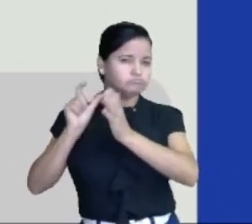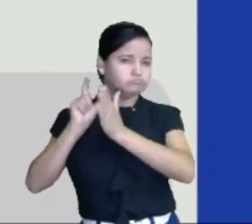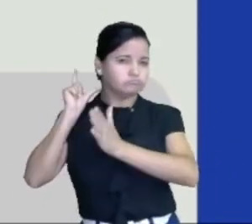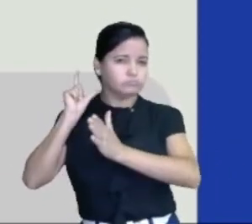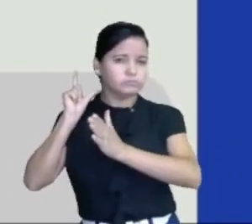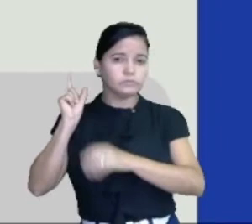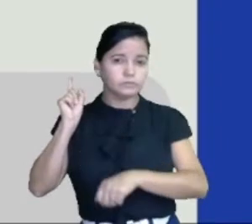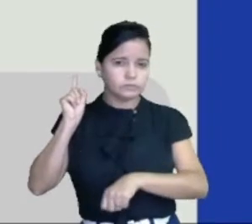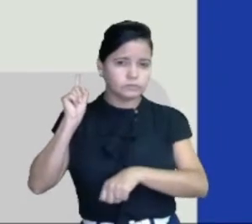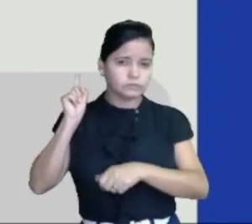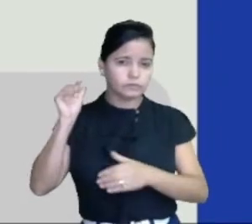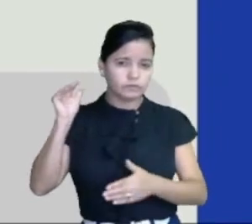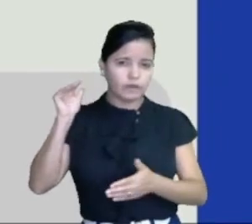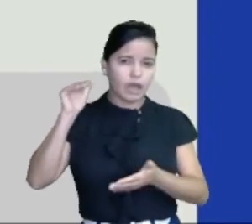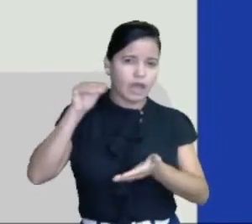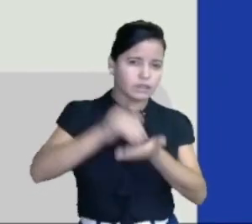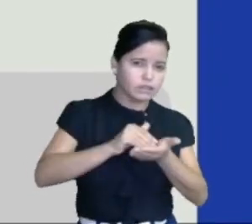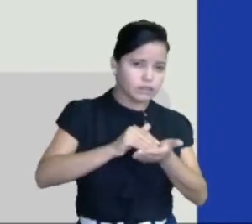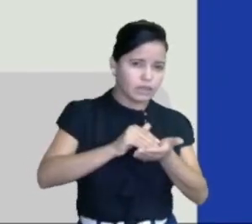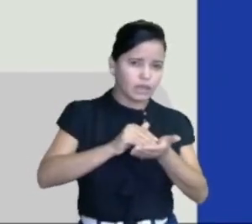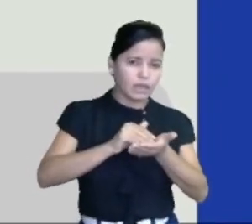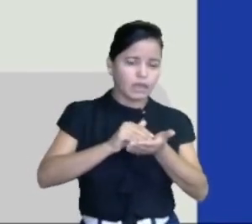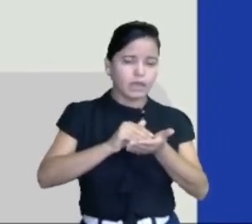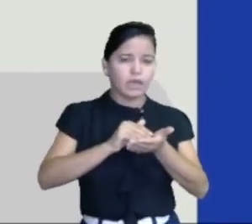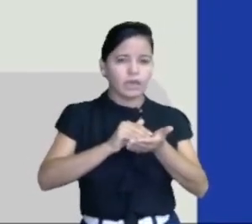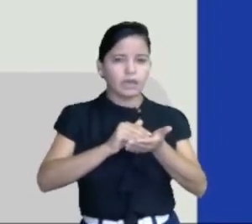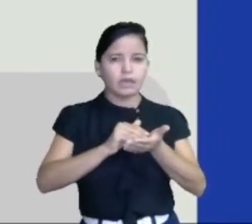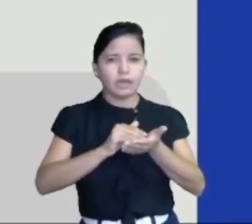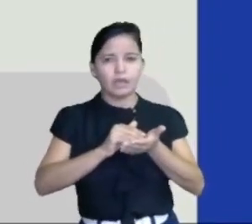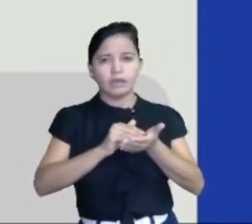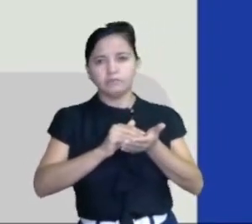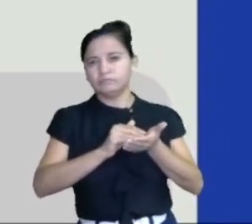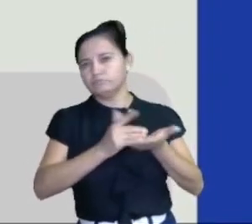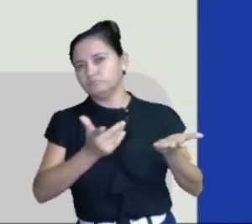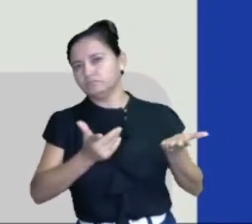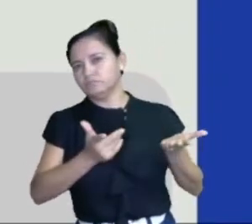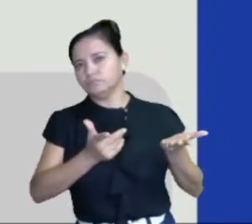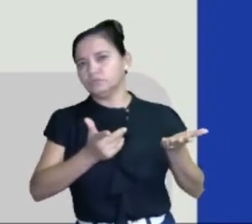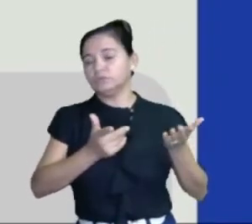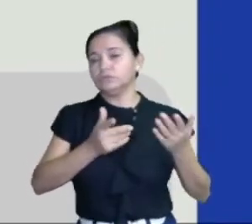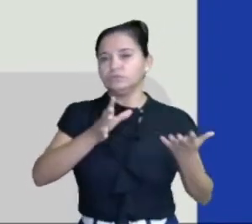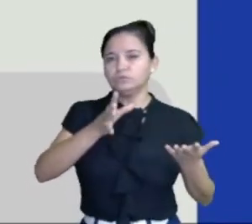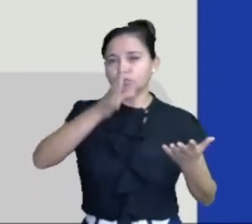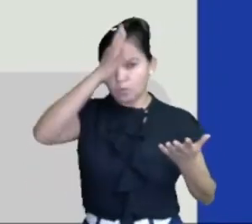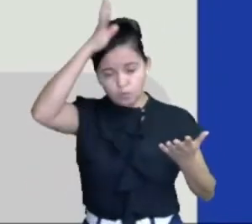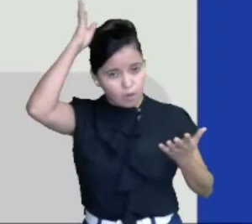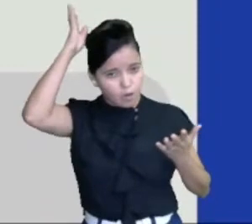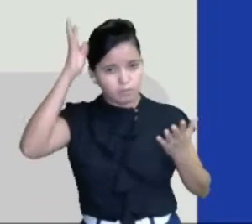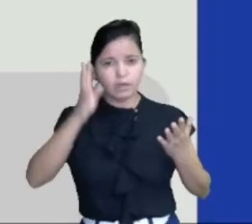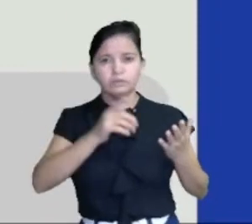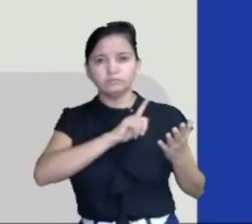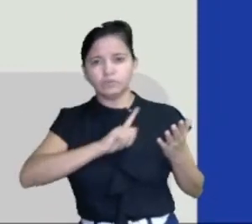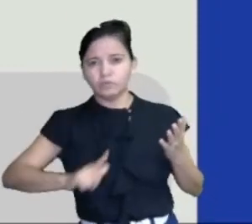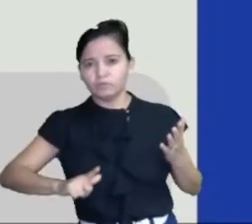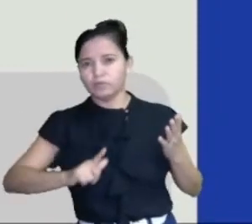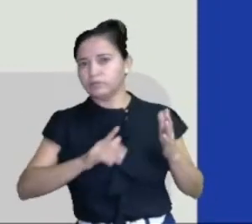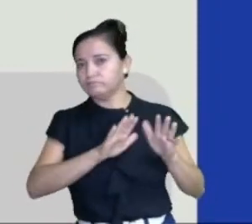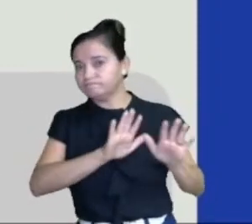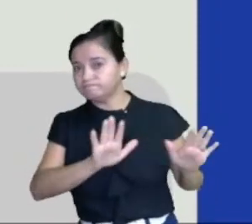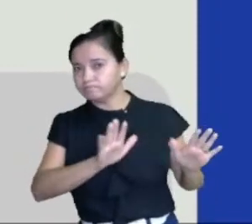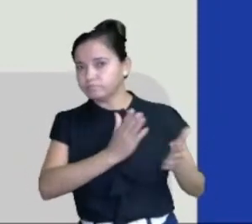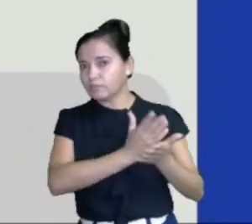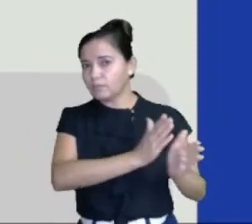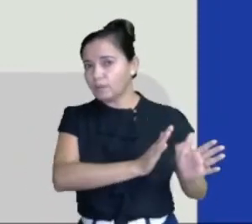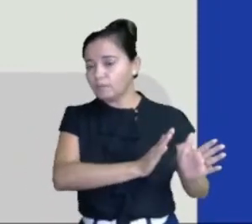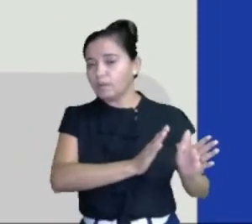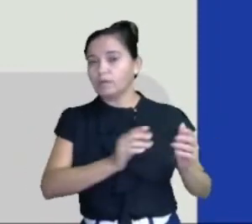vai até a queda do Império Romano no ano 476, que compreende o século V. Esse